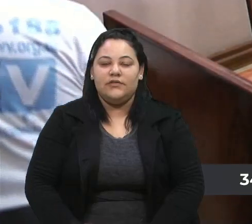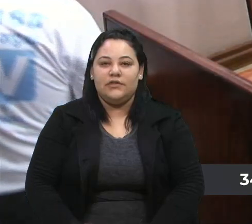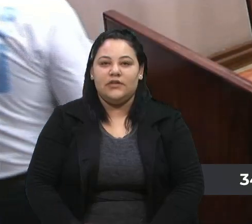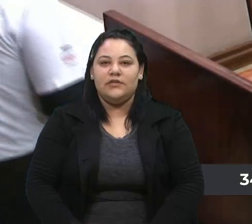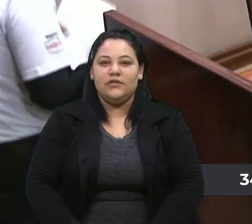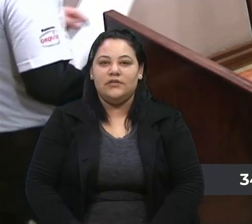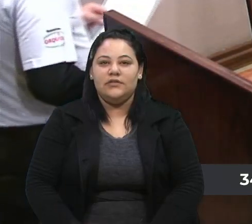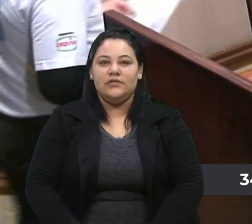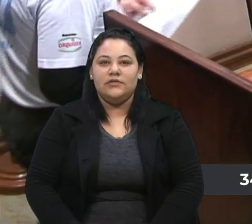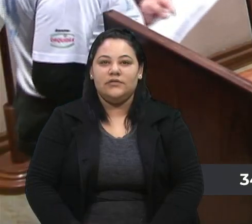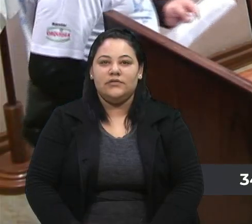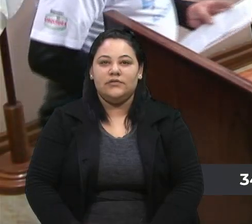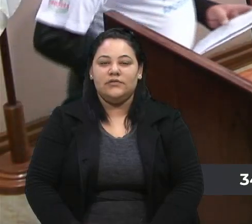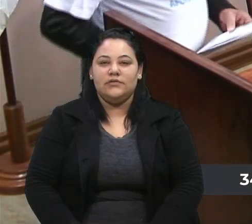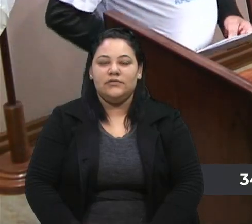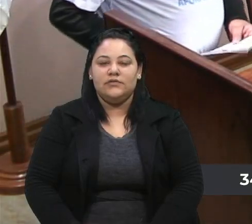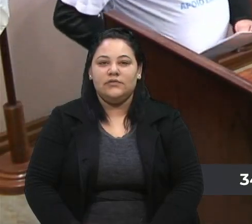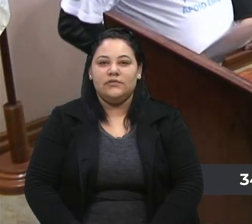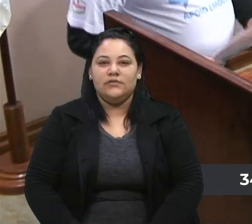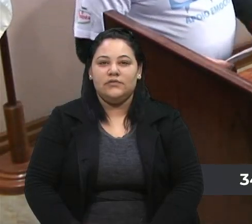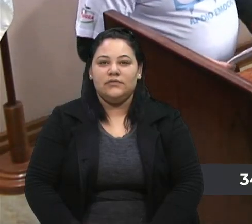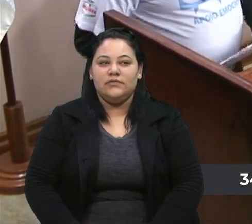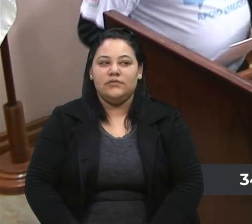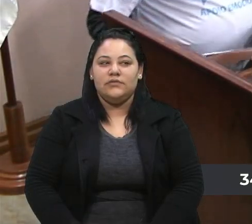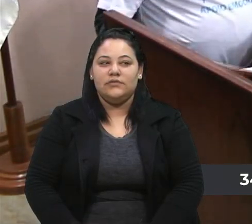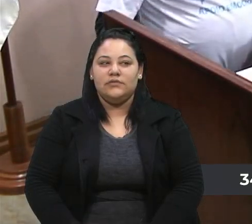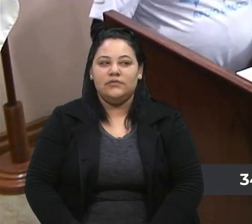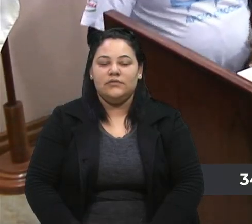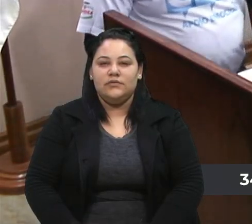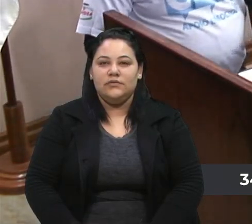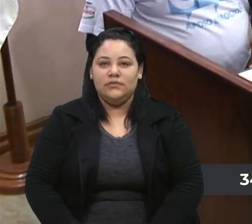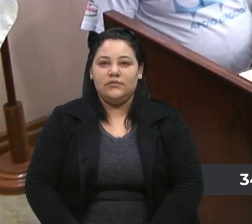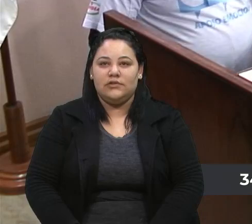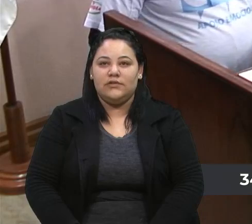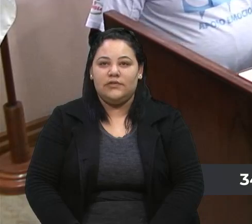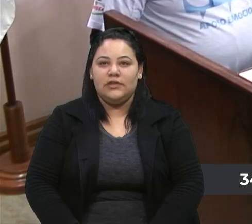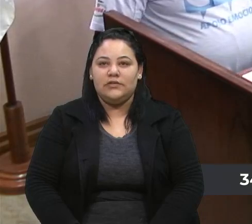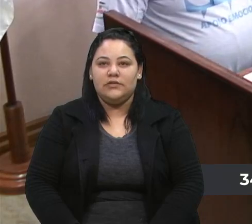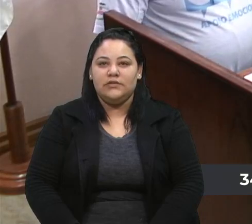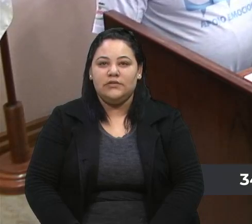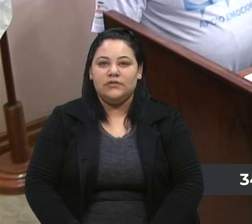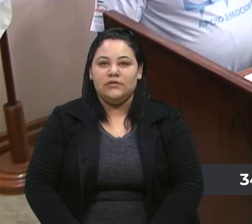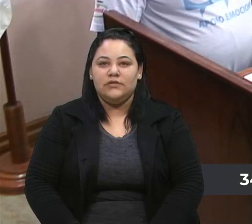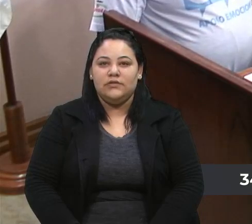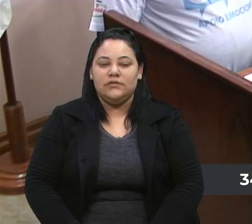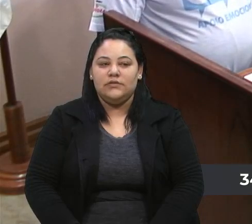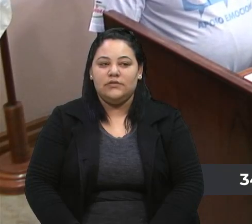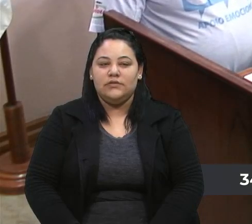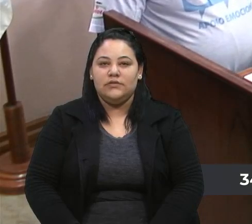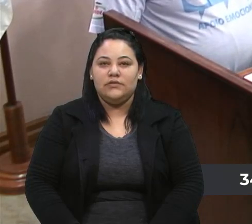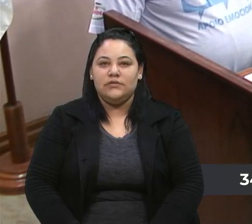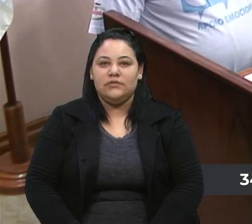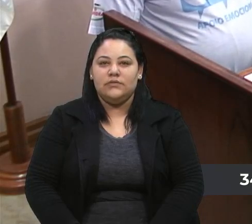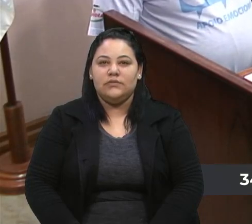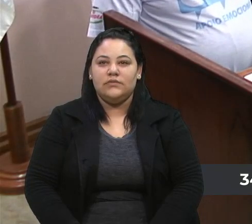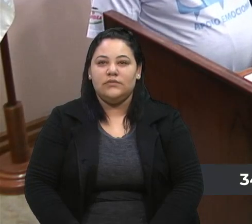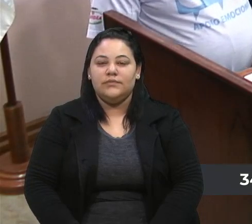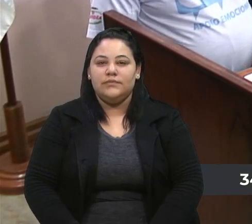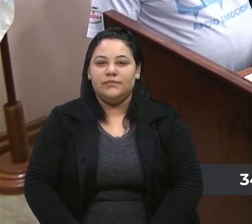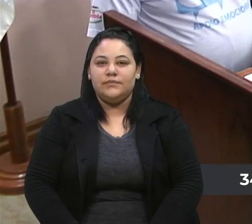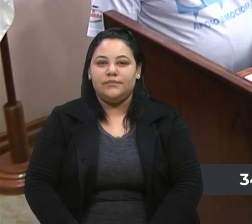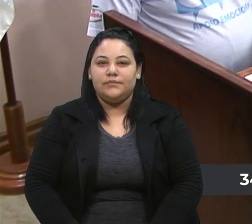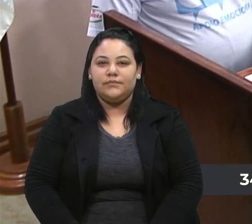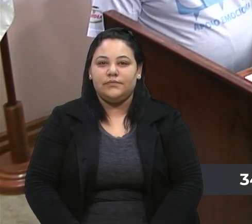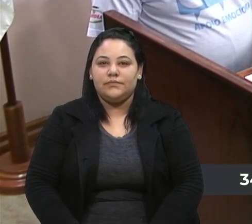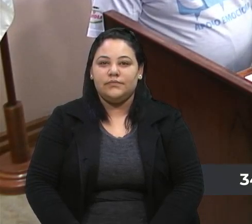Só tem colega hoje. Só Os colega. dois colegas, né? É. Faculdade. Então, muito bem. O seu Isso tempo aí. é ali, tá? Zé, Tá. fica à vontade. Quer tirar